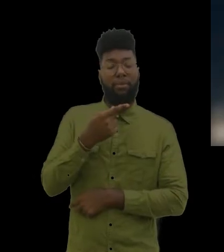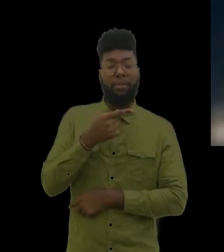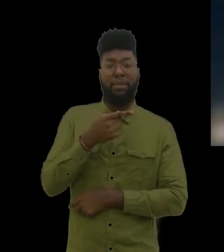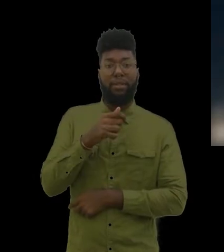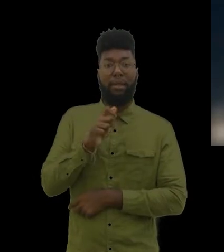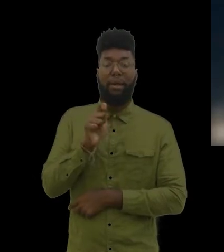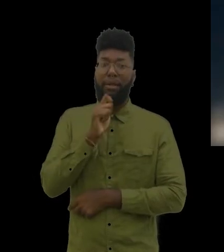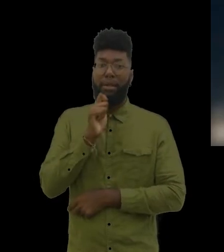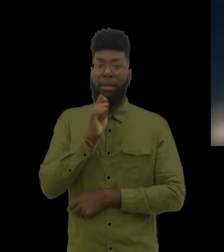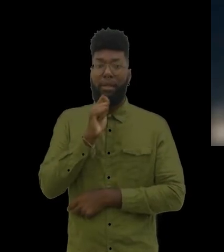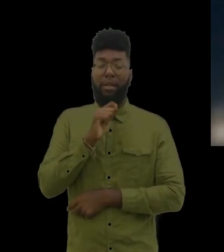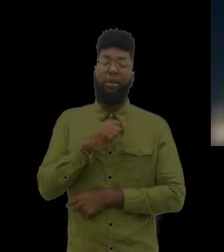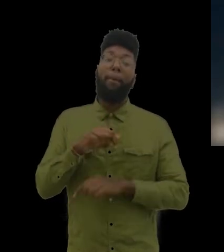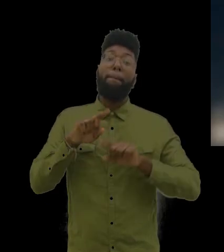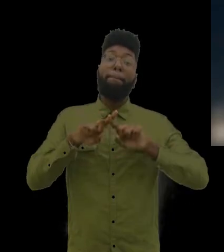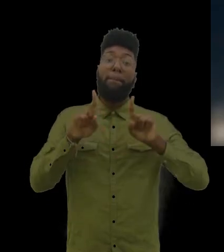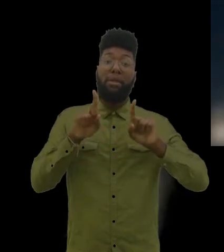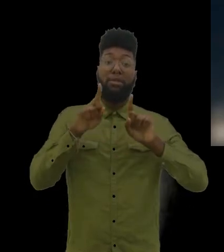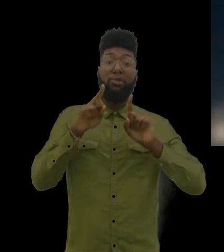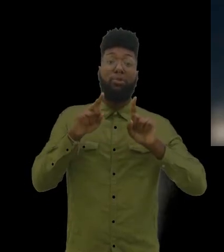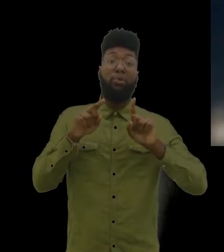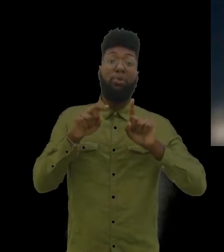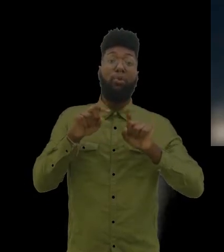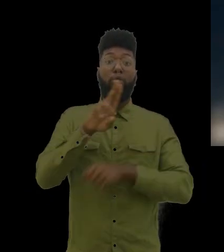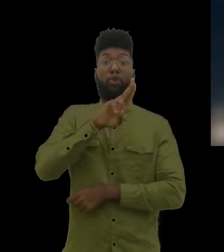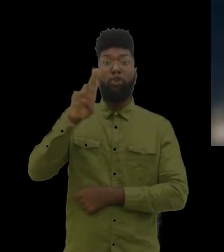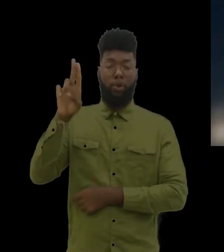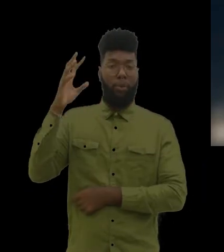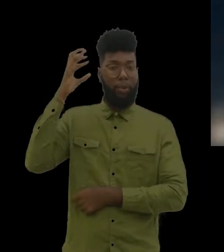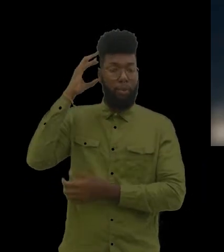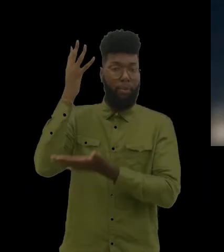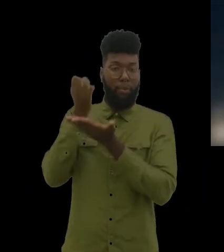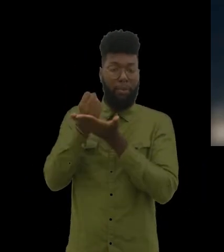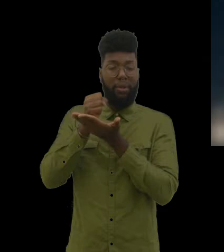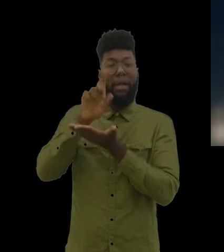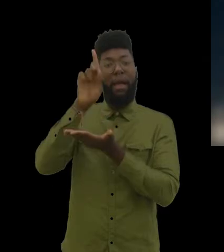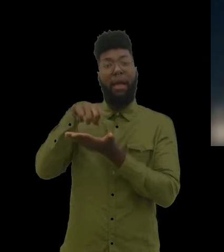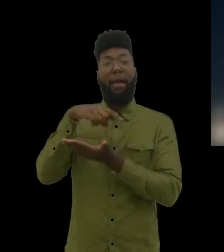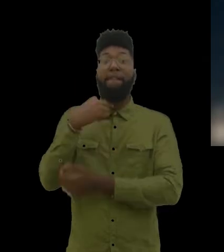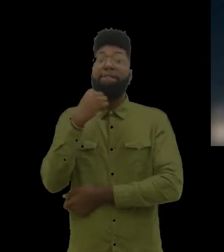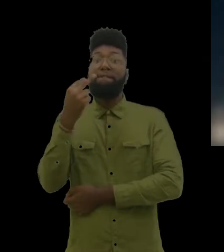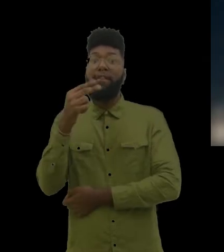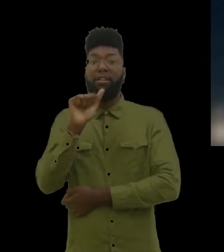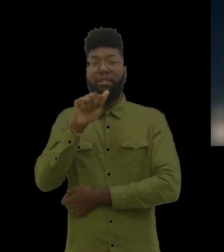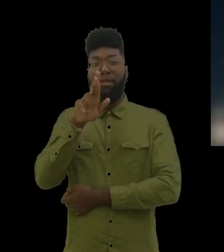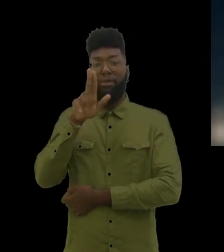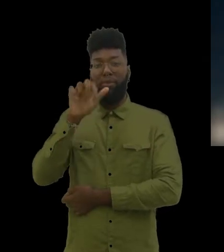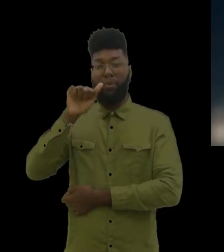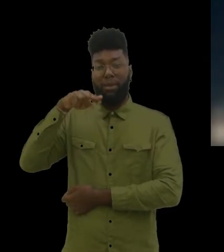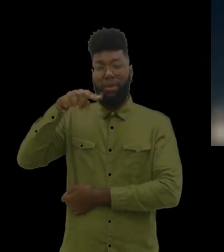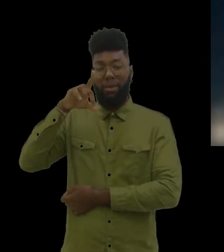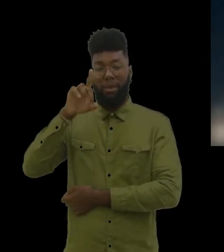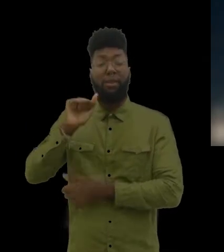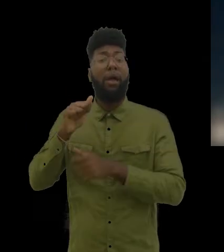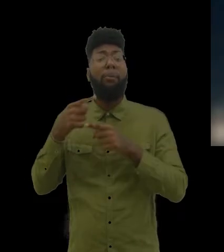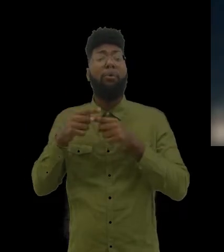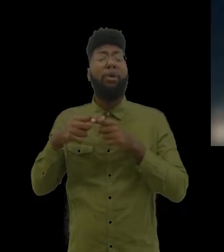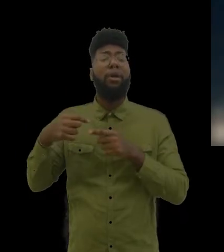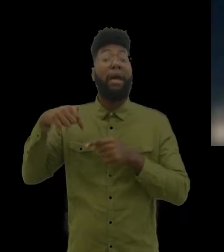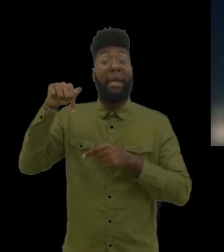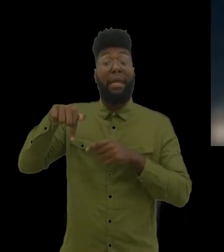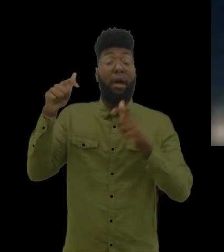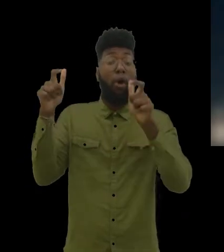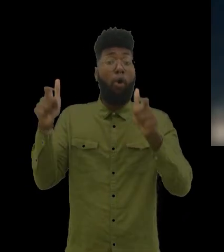A Voz de Aruanda. Né? Então, esse vai ser o nome do programa porque a gente entende que é um espaço justamente para as